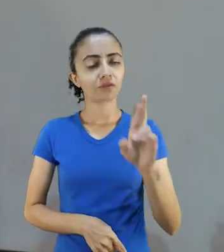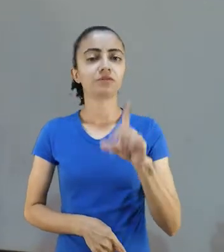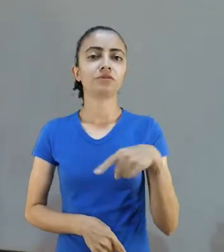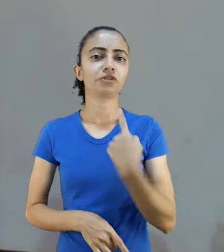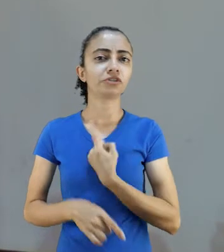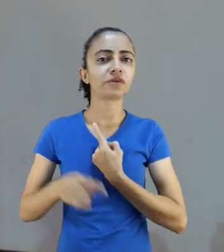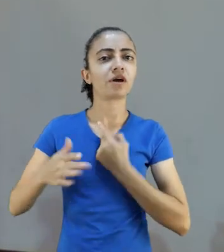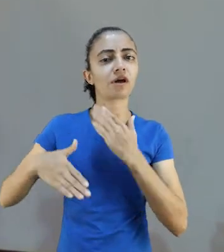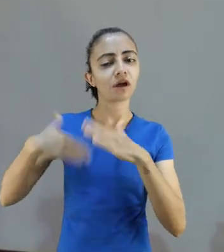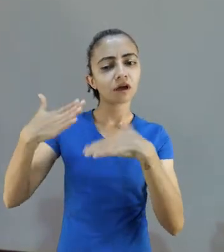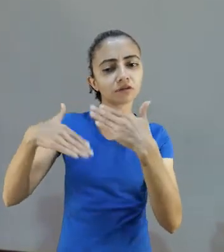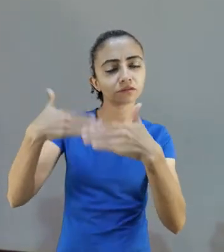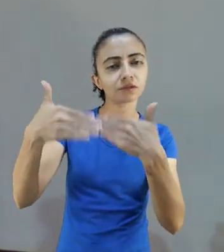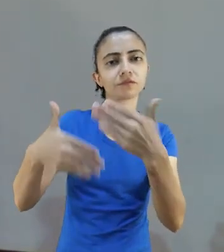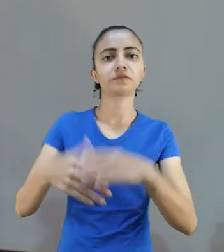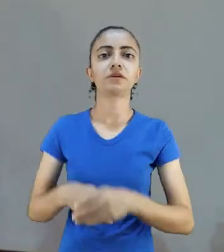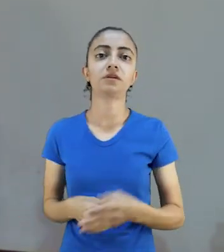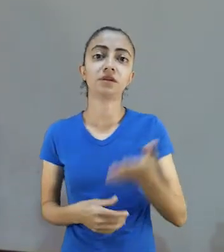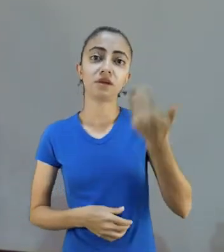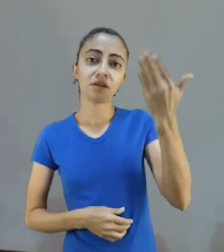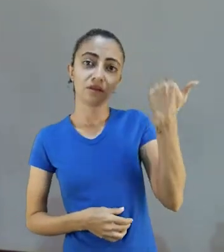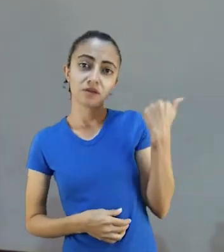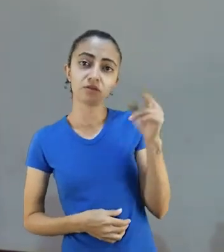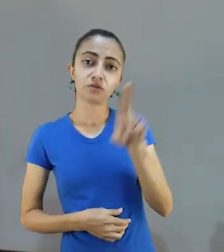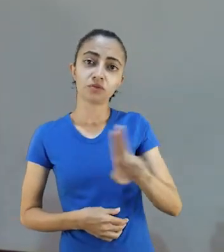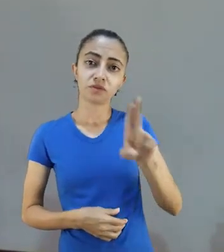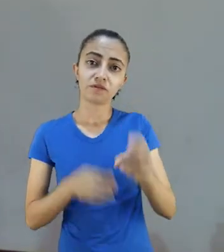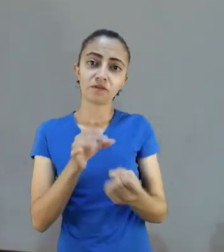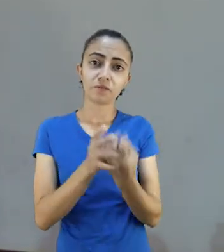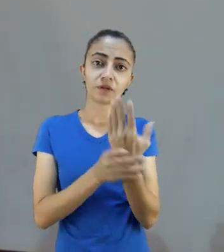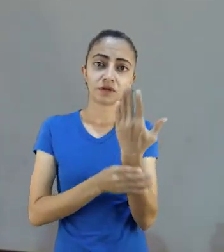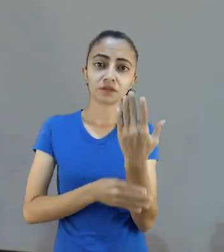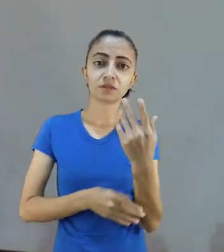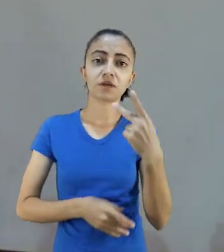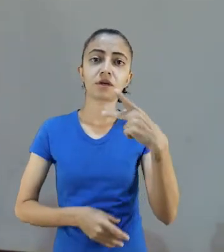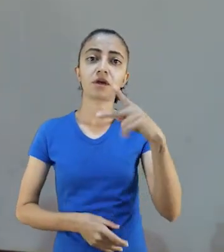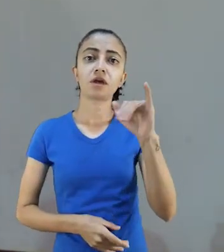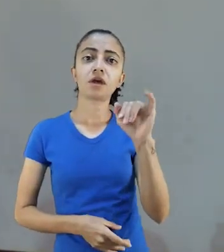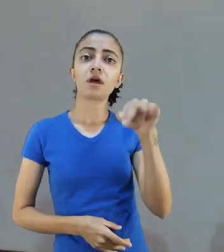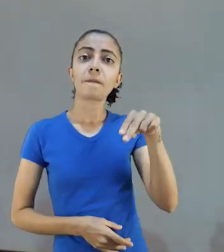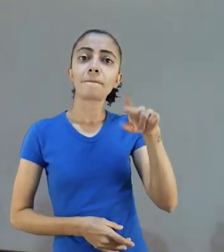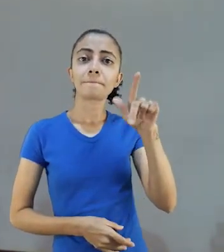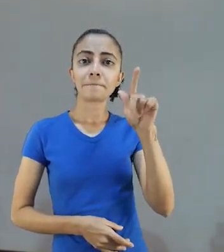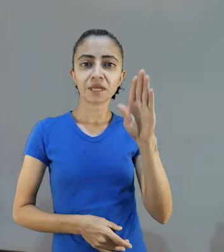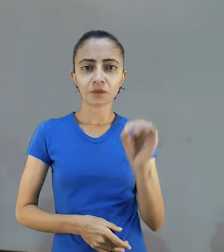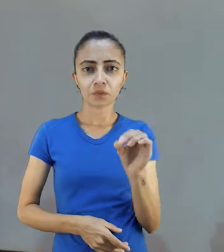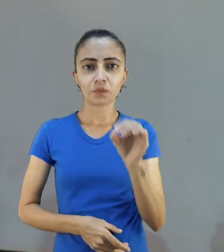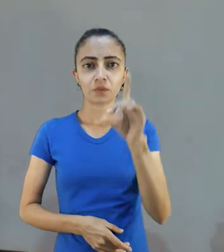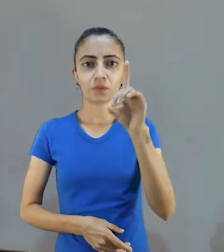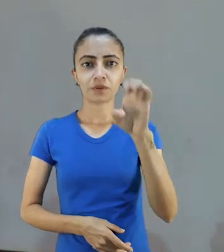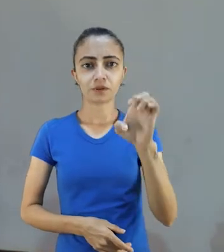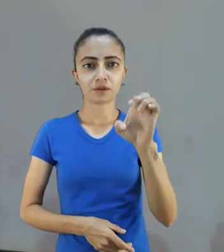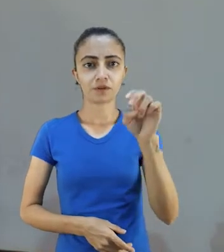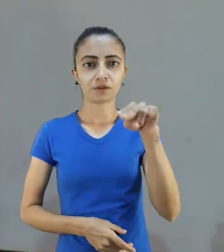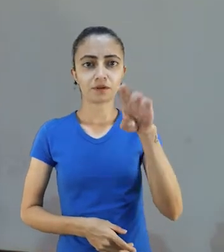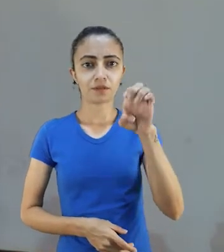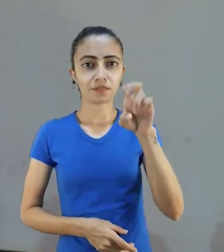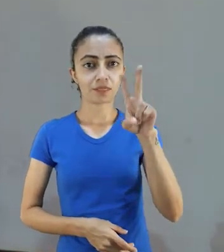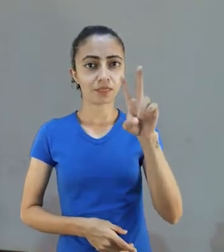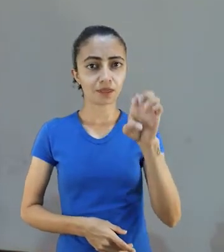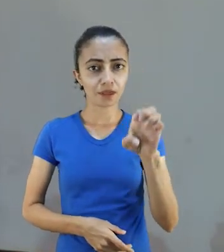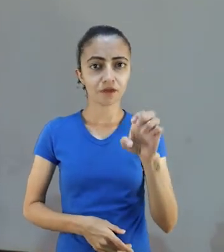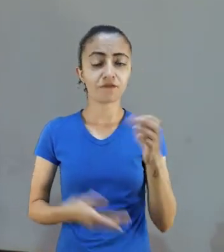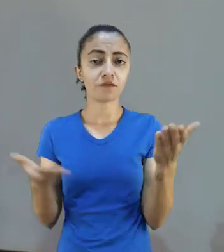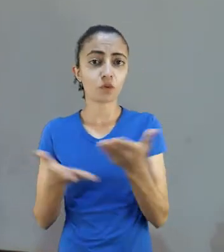porque antigamente a gente fazia mais, era só com pingo de neve. Hoje a gente usa o musgo, porque a outra